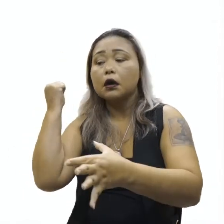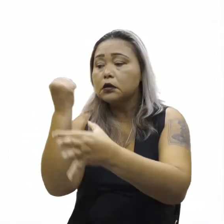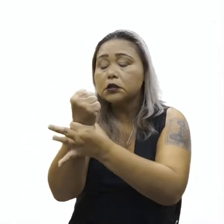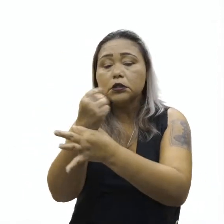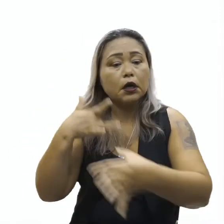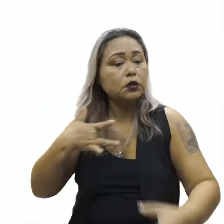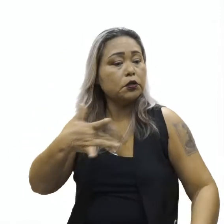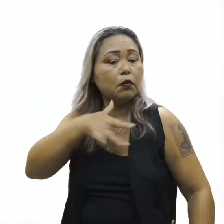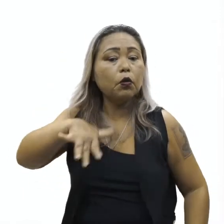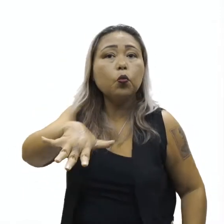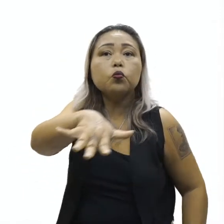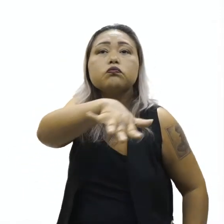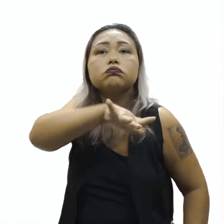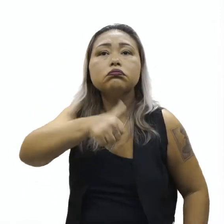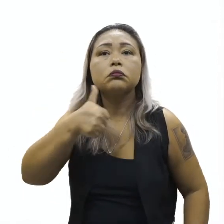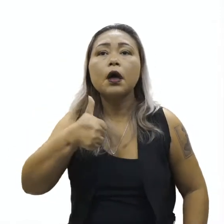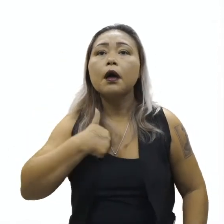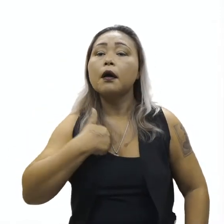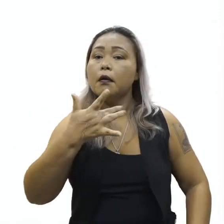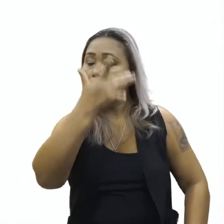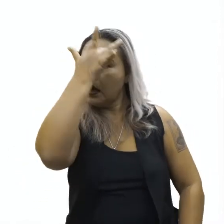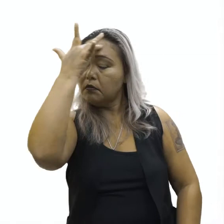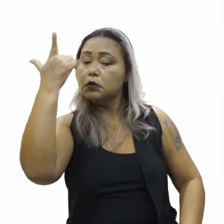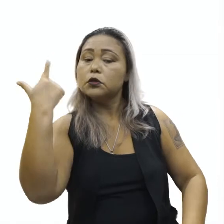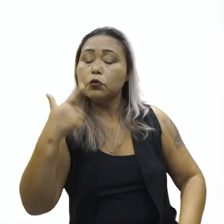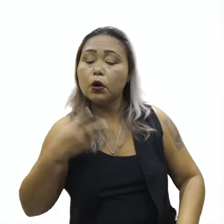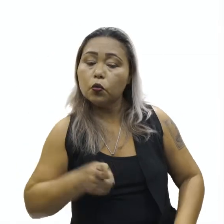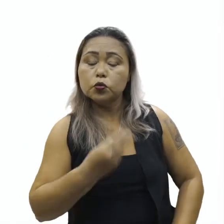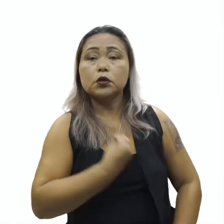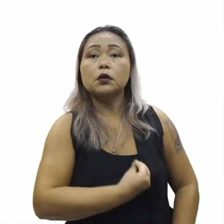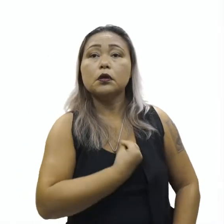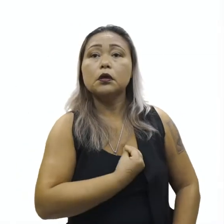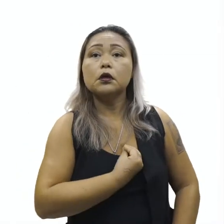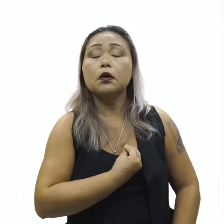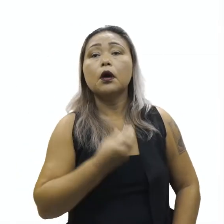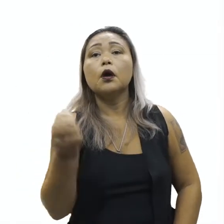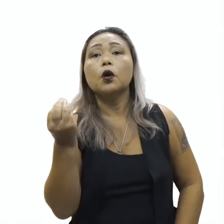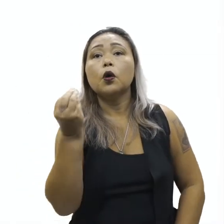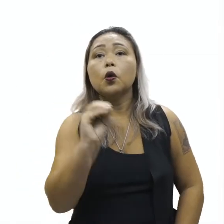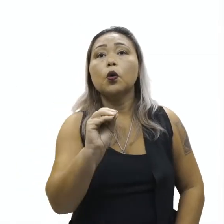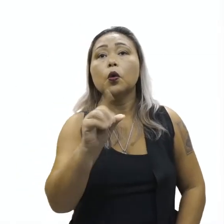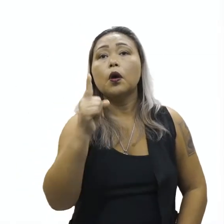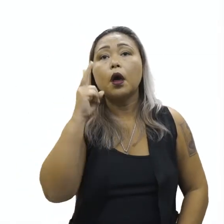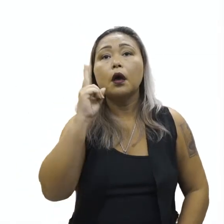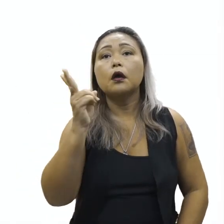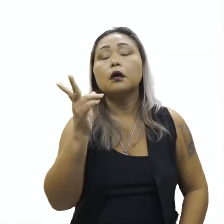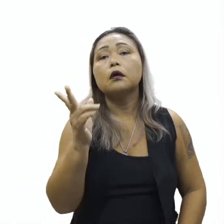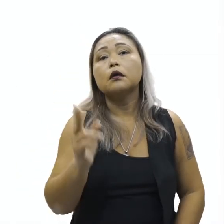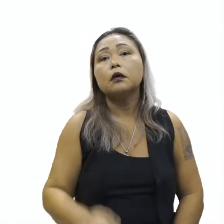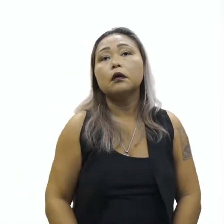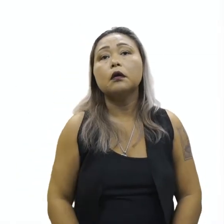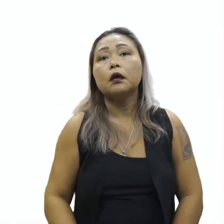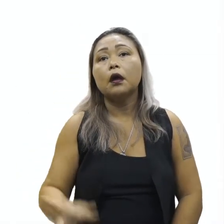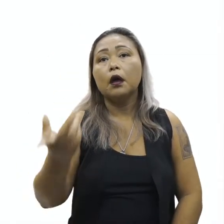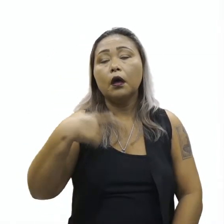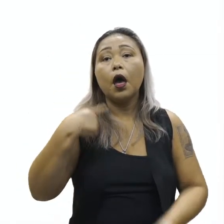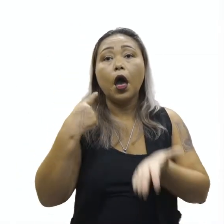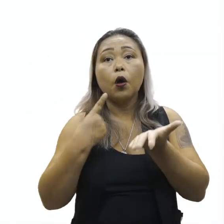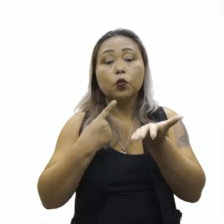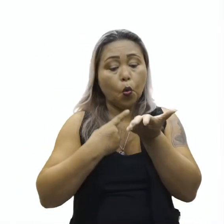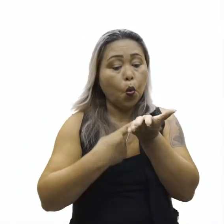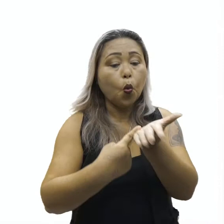bem-estar necessário para as pessoas viverem, ele chama isso de... Opa, eu apaguei sem querer. De contrato